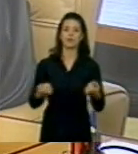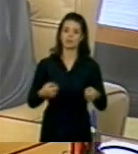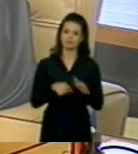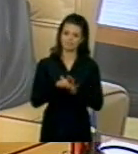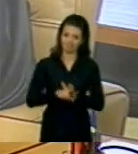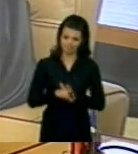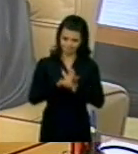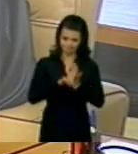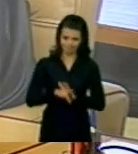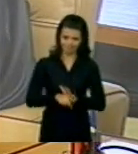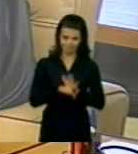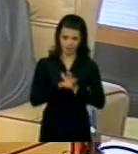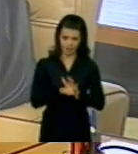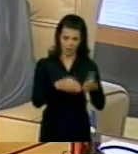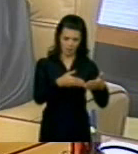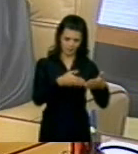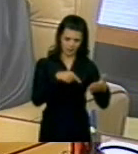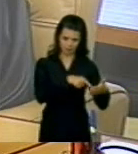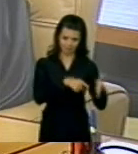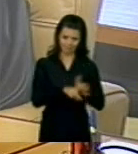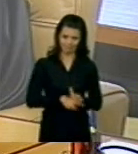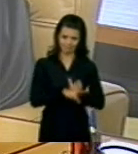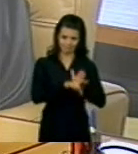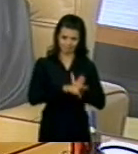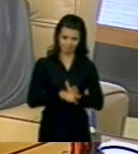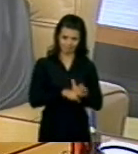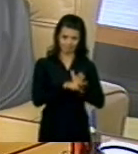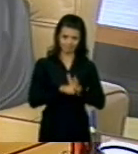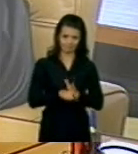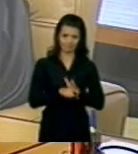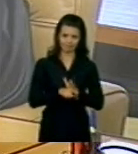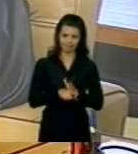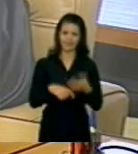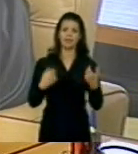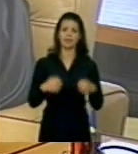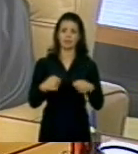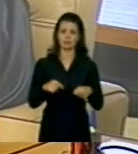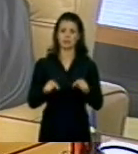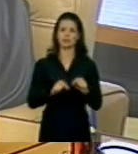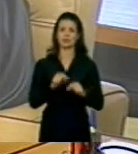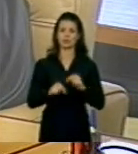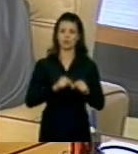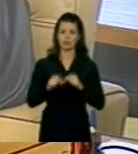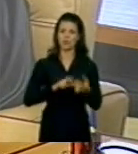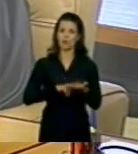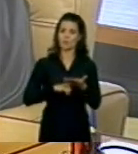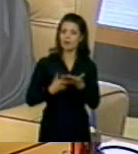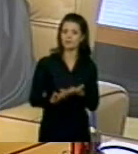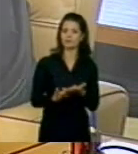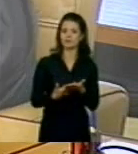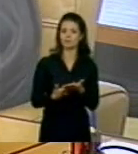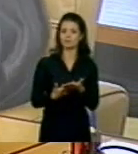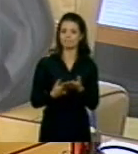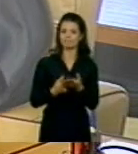o mérito da pretensão e o pedido feito a este tribunal e merece síntese almejada interpretação conforme